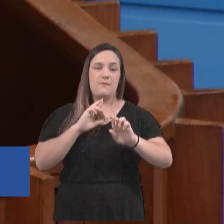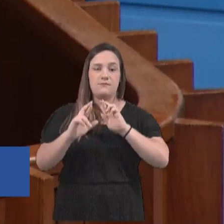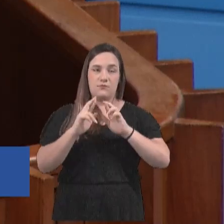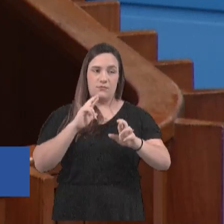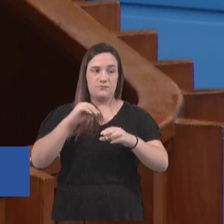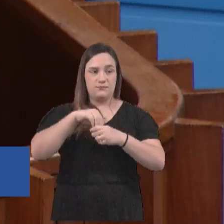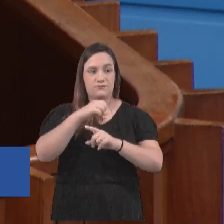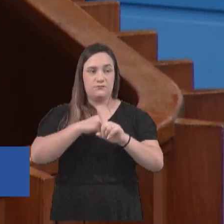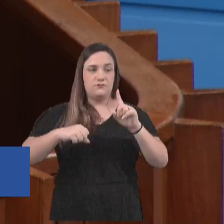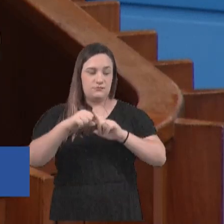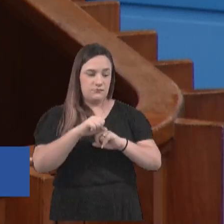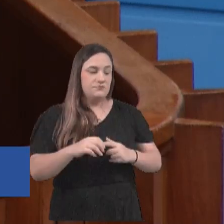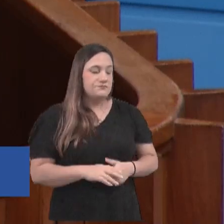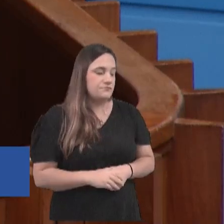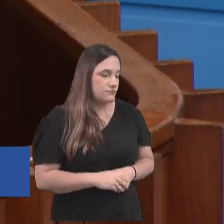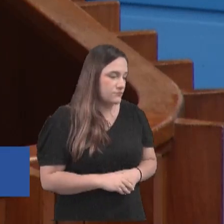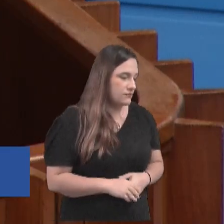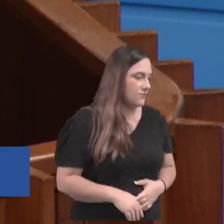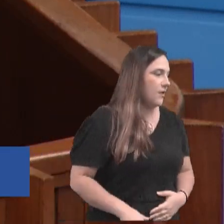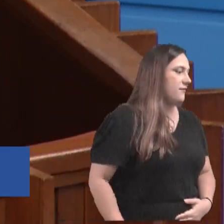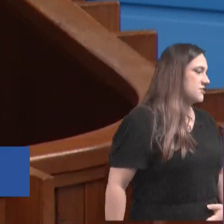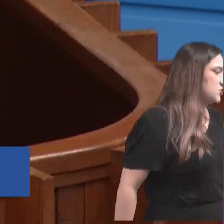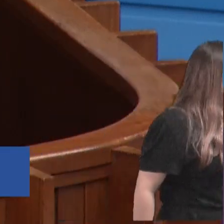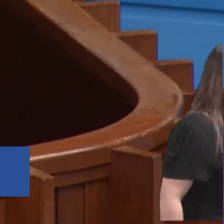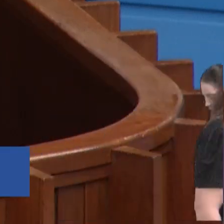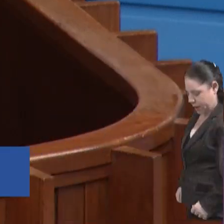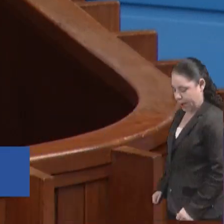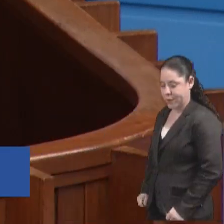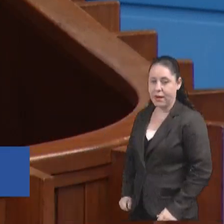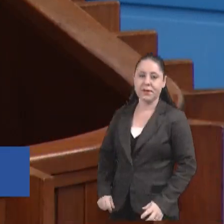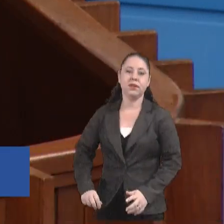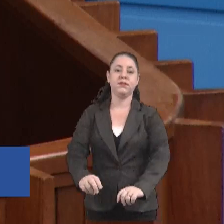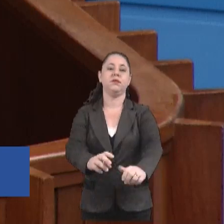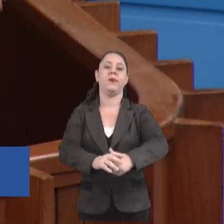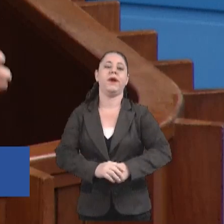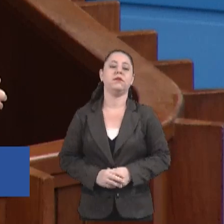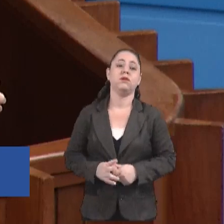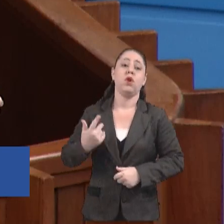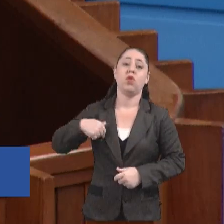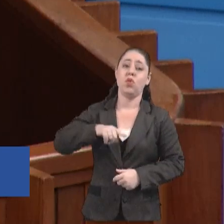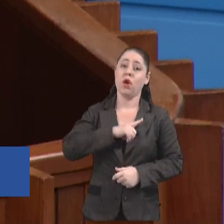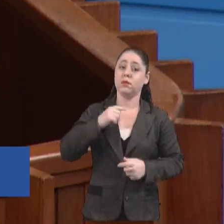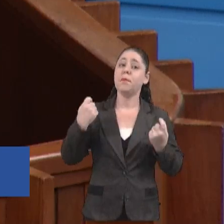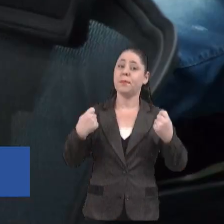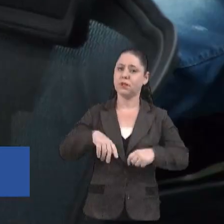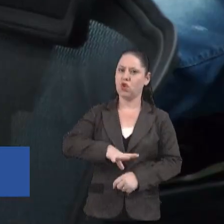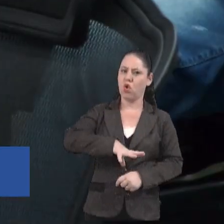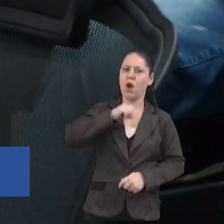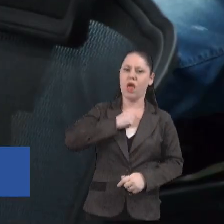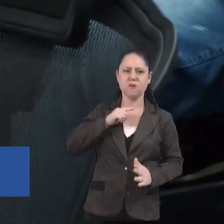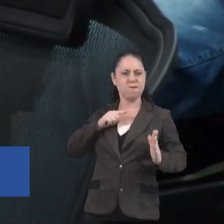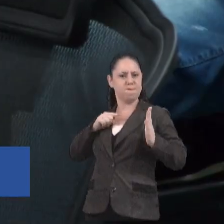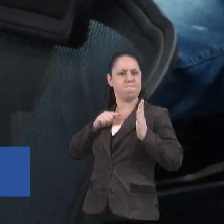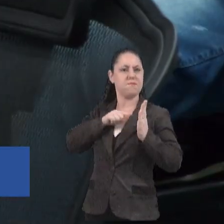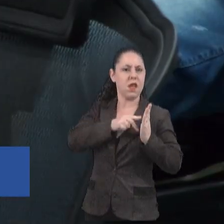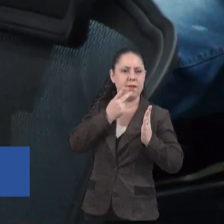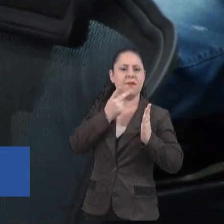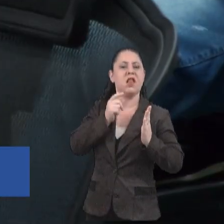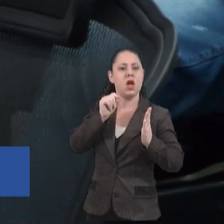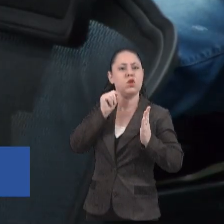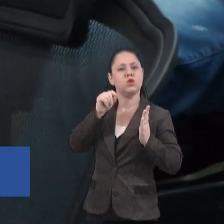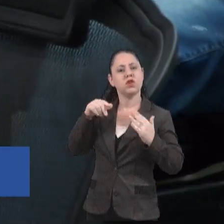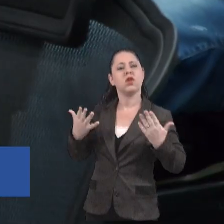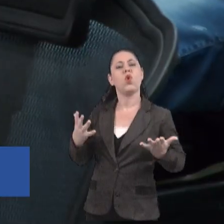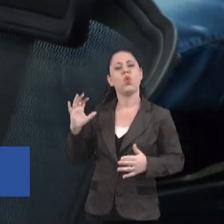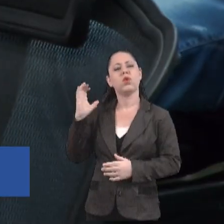as relações. E as relações nós precisamos ter coragem de enfiar o dedo na ferida e de falar exatamente sobre o que